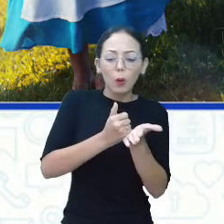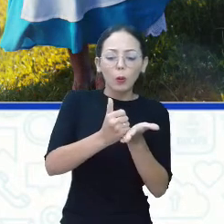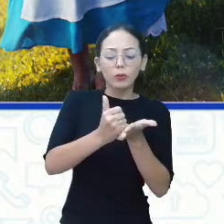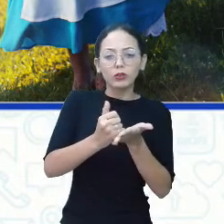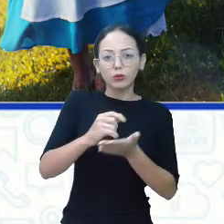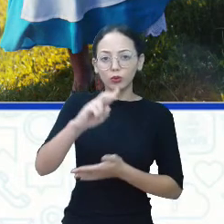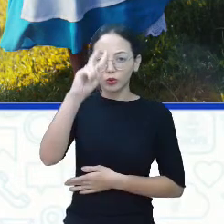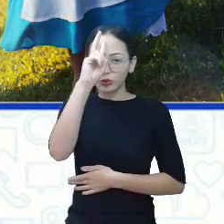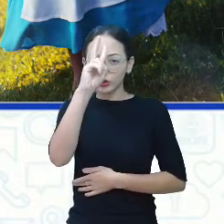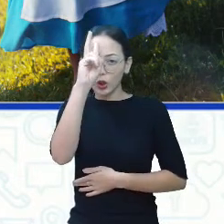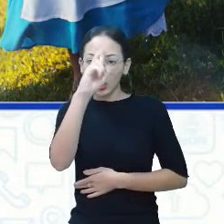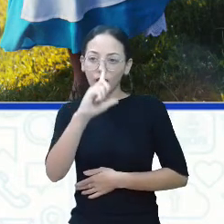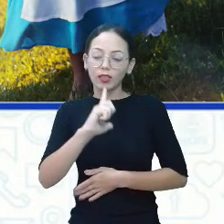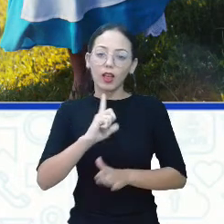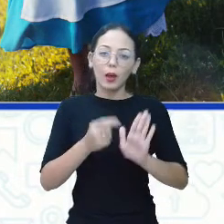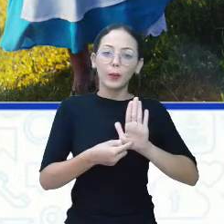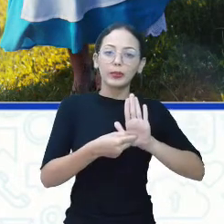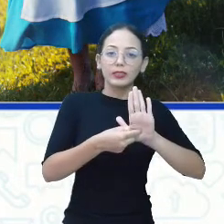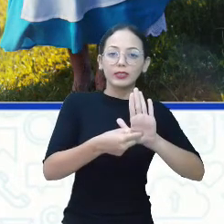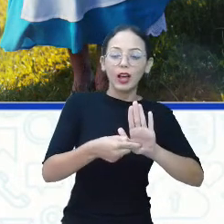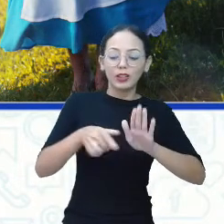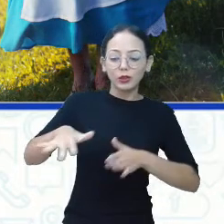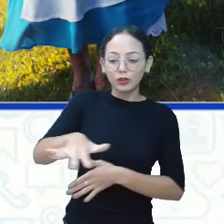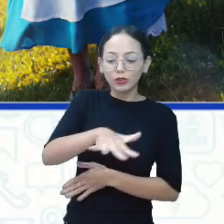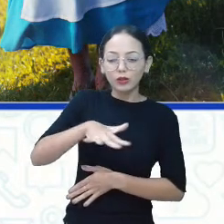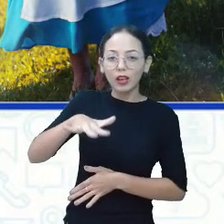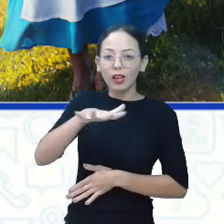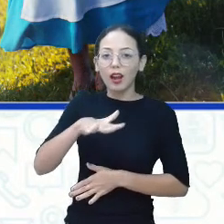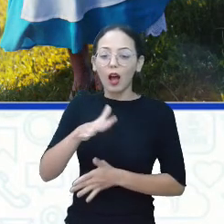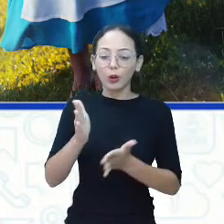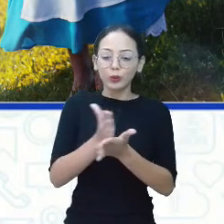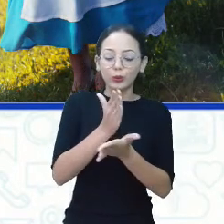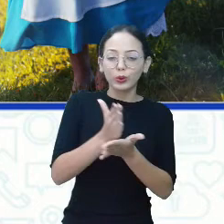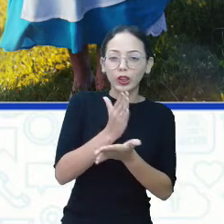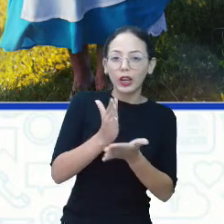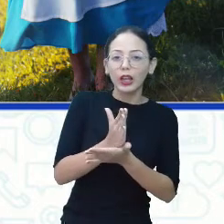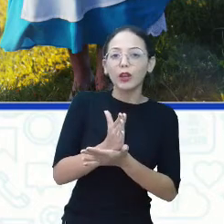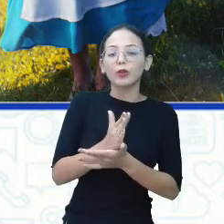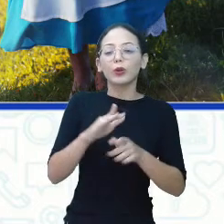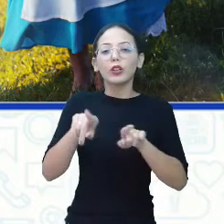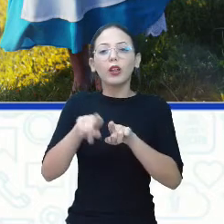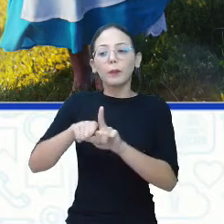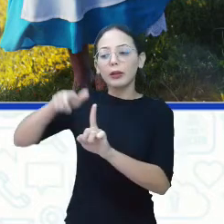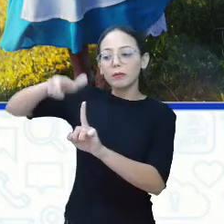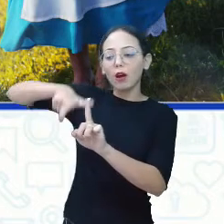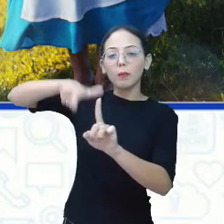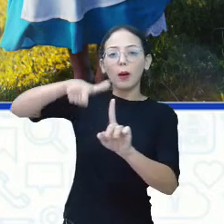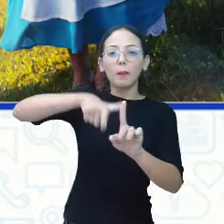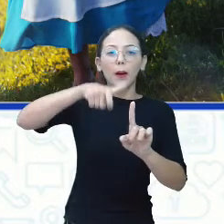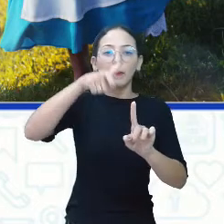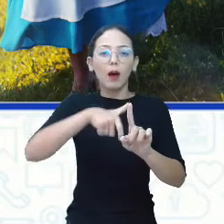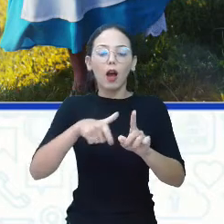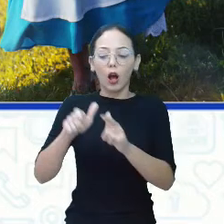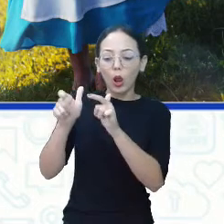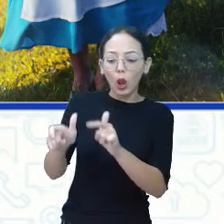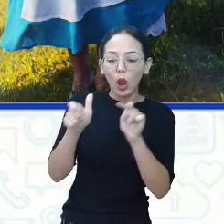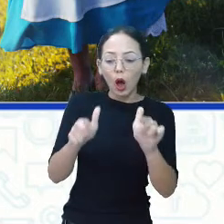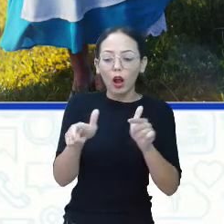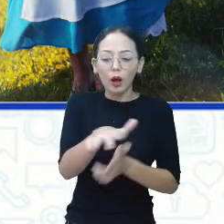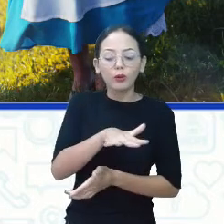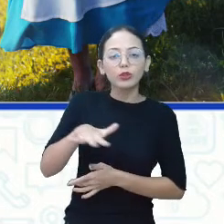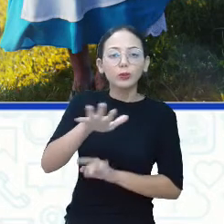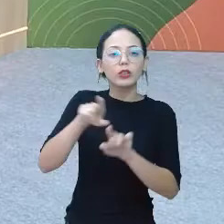história. Eu tenho a apresentação dos aspectos gerais da obra, eu tenho as apresentações dos personagens, do local, do espaço